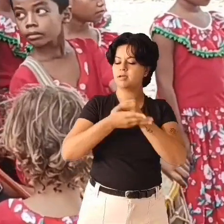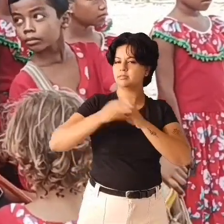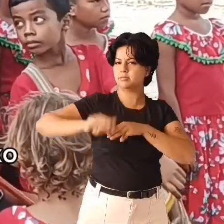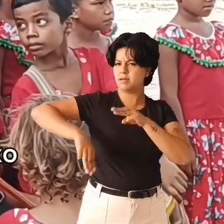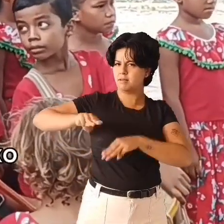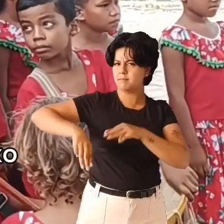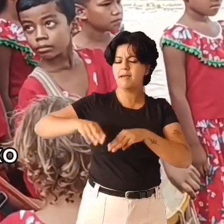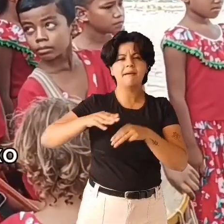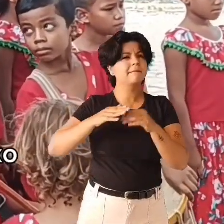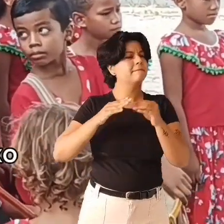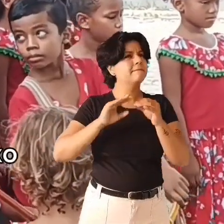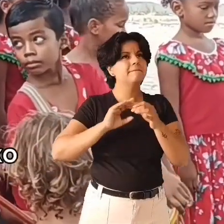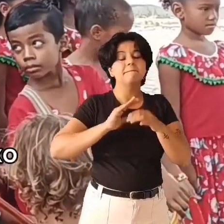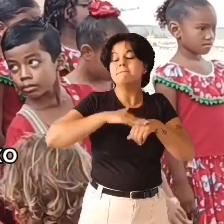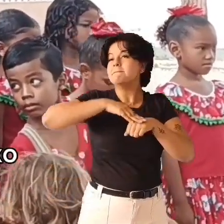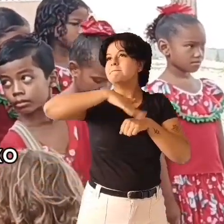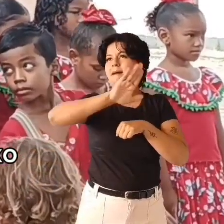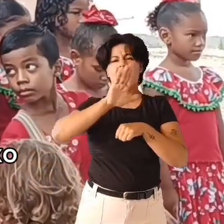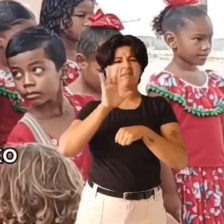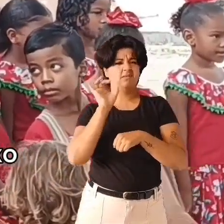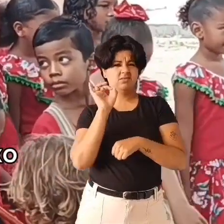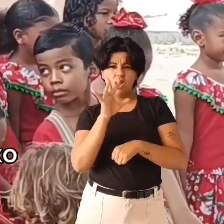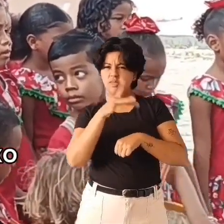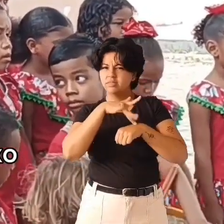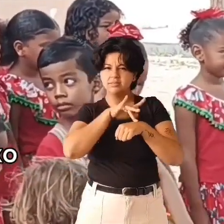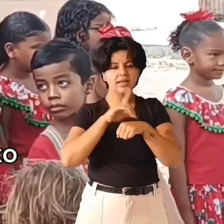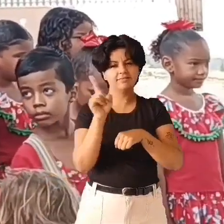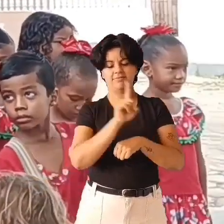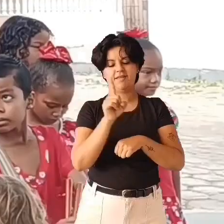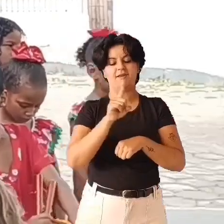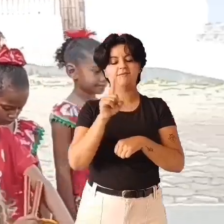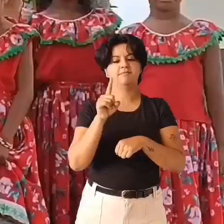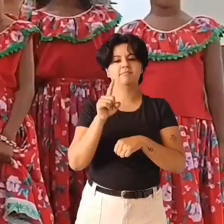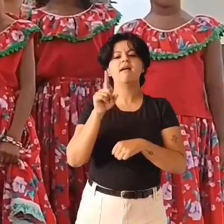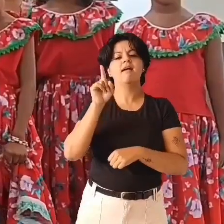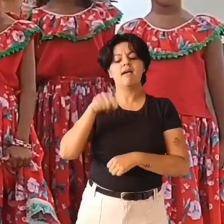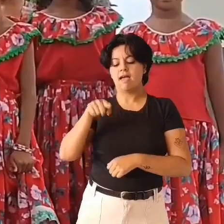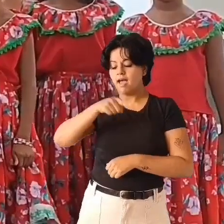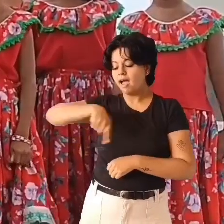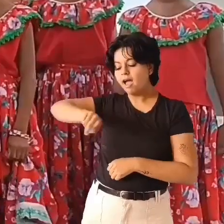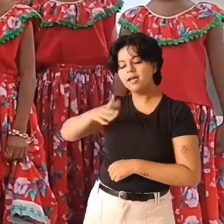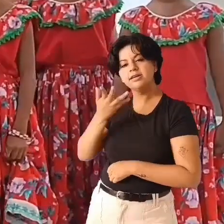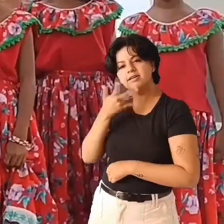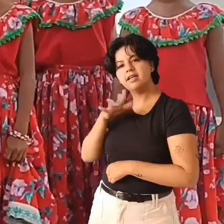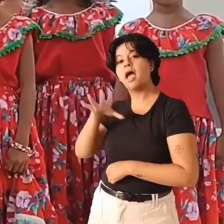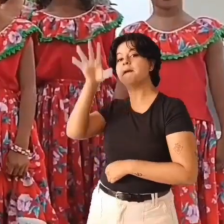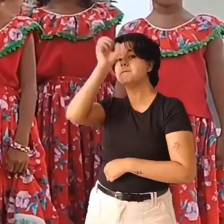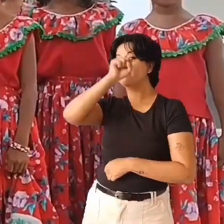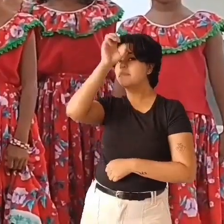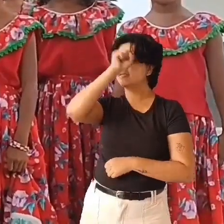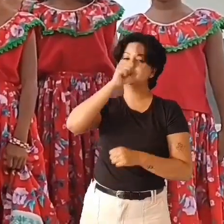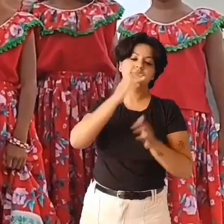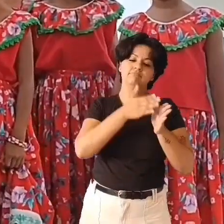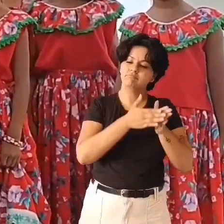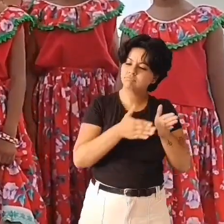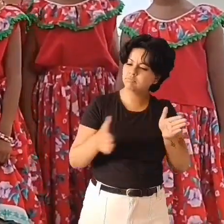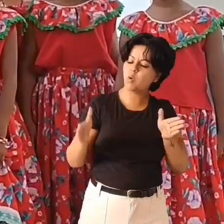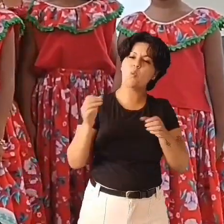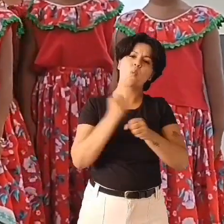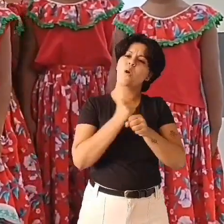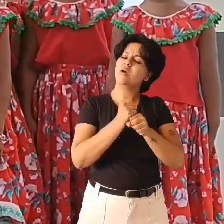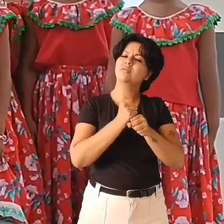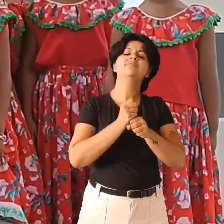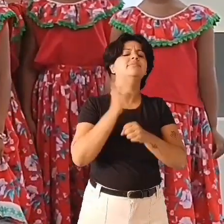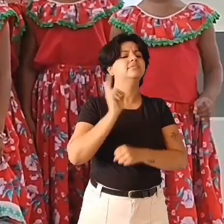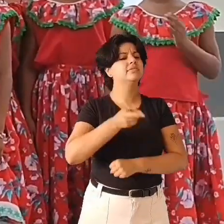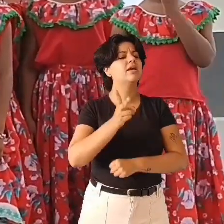Marabaixo, ele é muito além do dançar do Marabaixo. É onde as crianças são ensinadas o ano